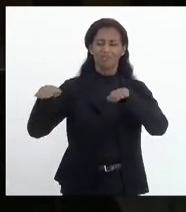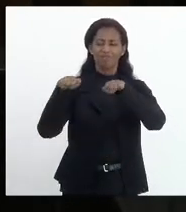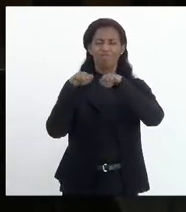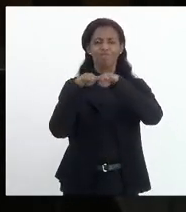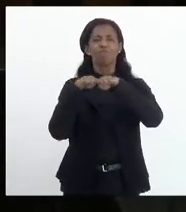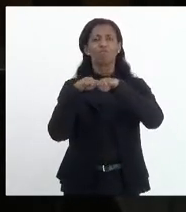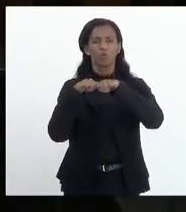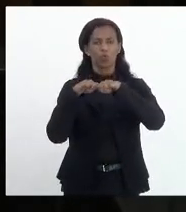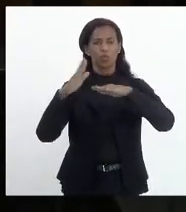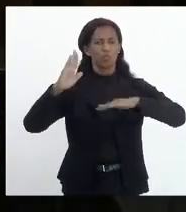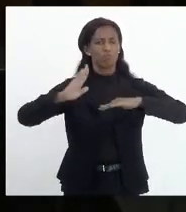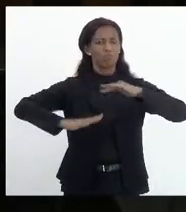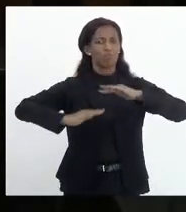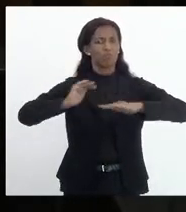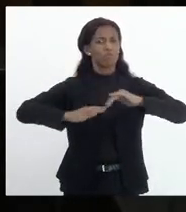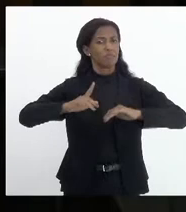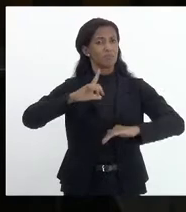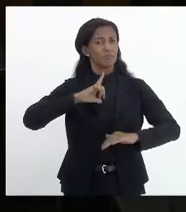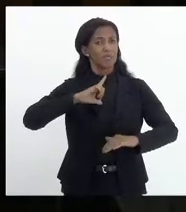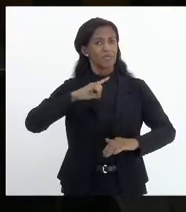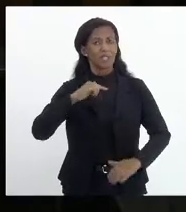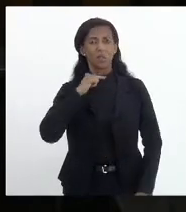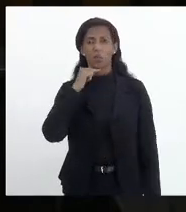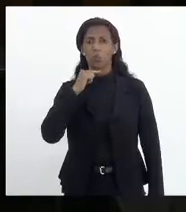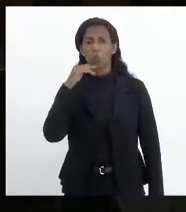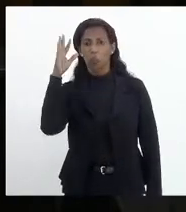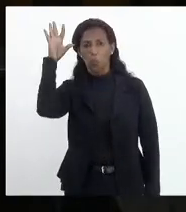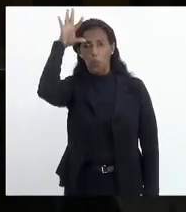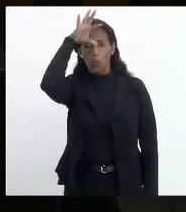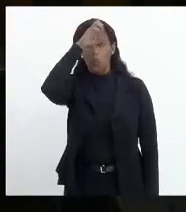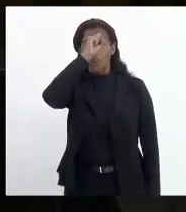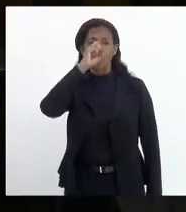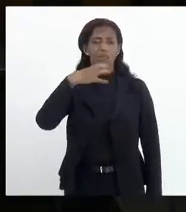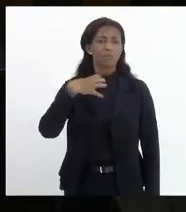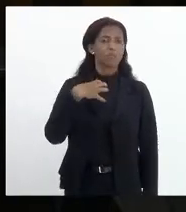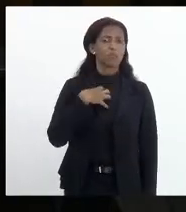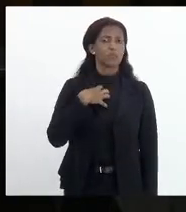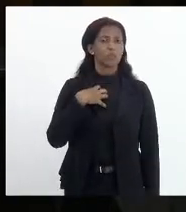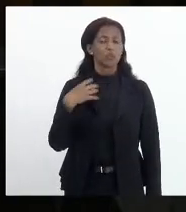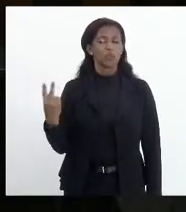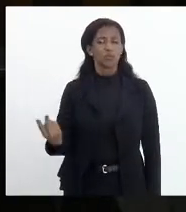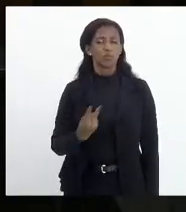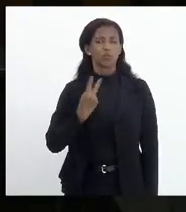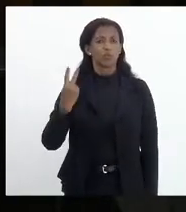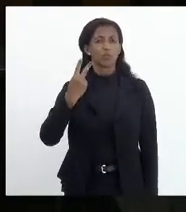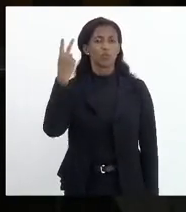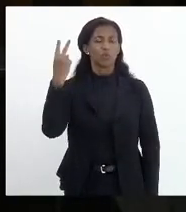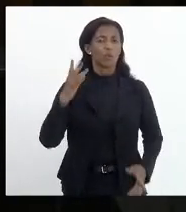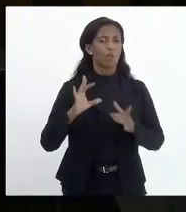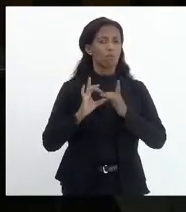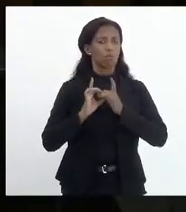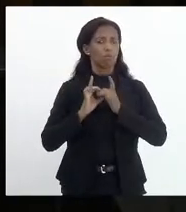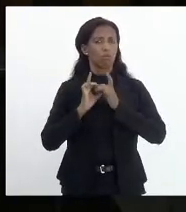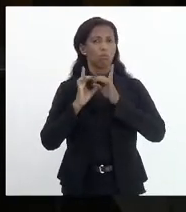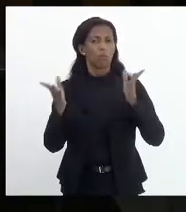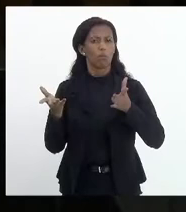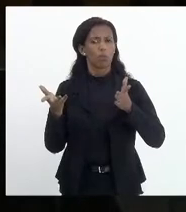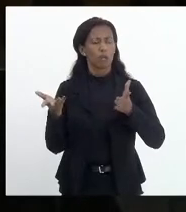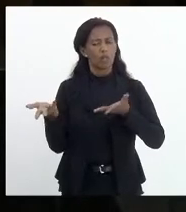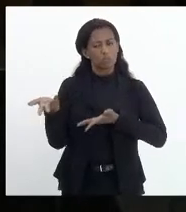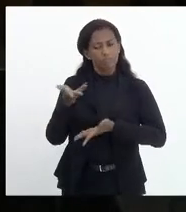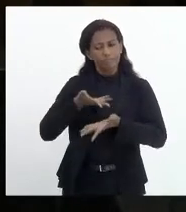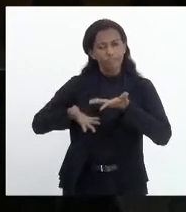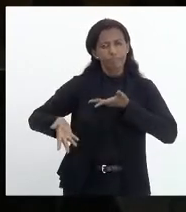nem consegue compreender o significado dos valores Democráticos que